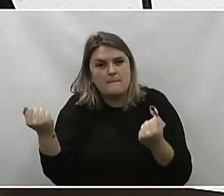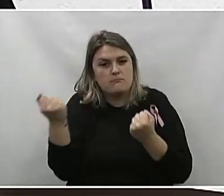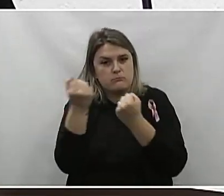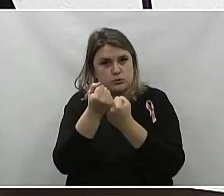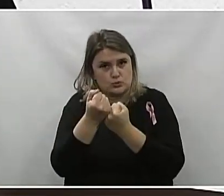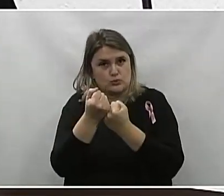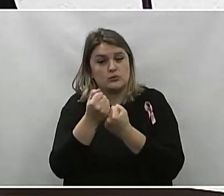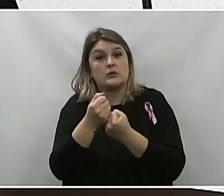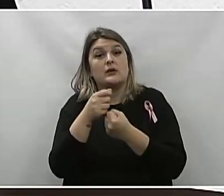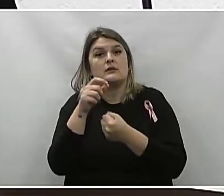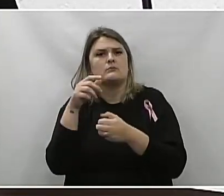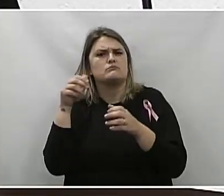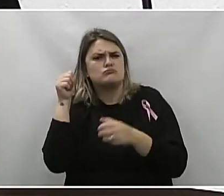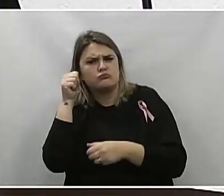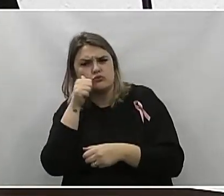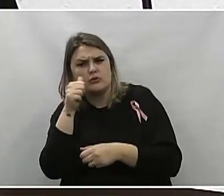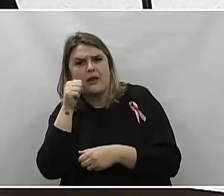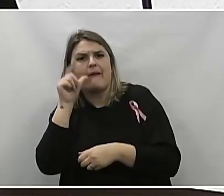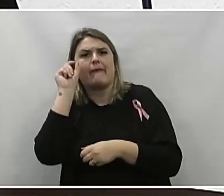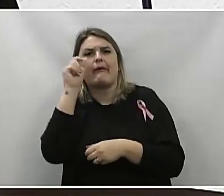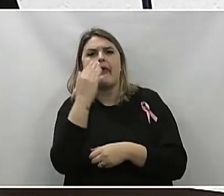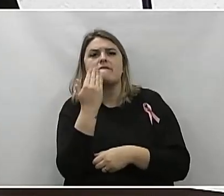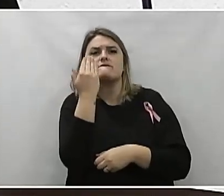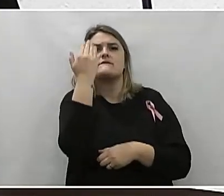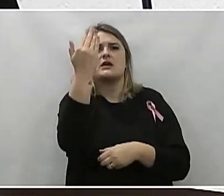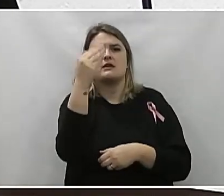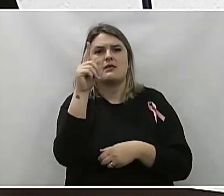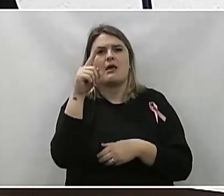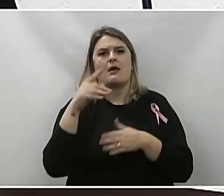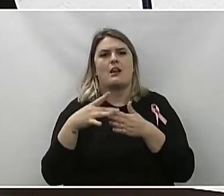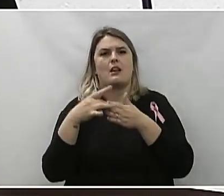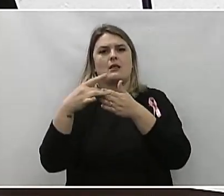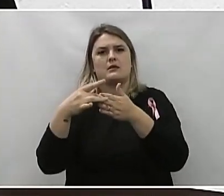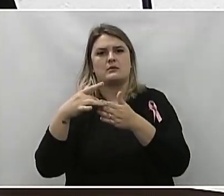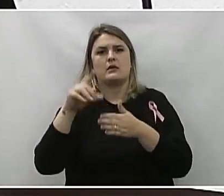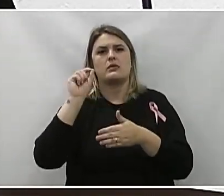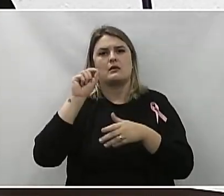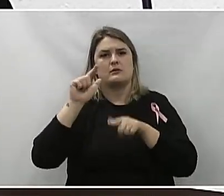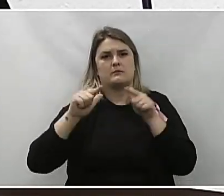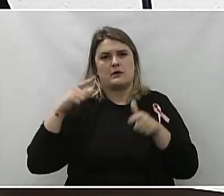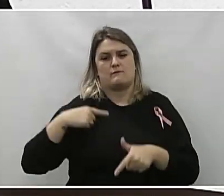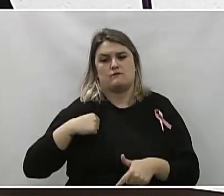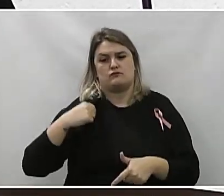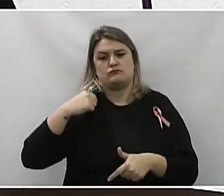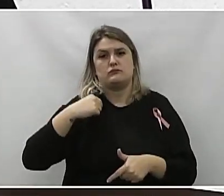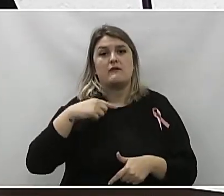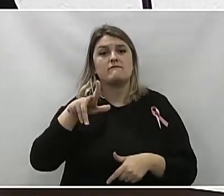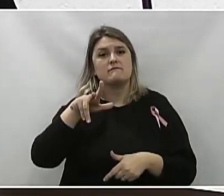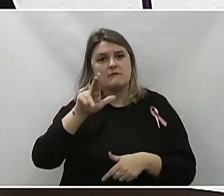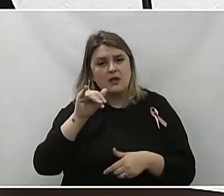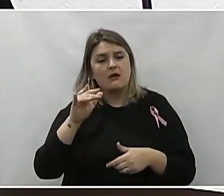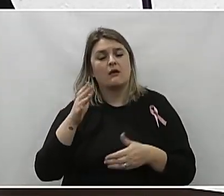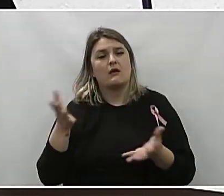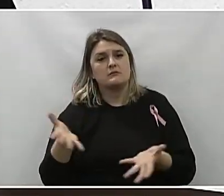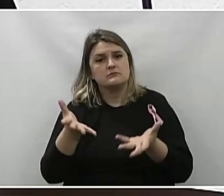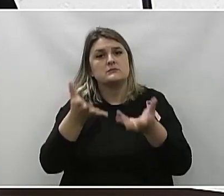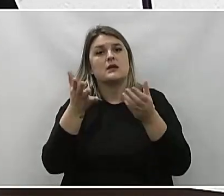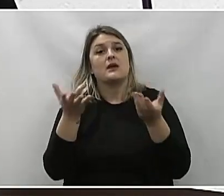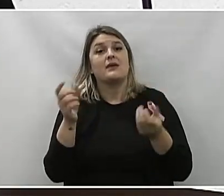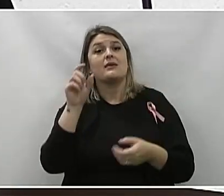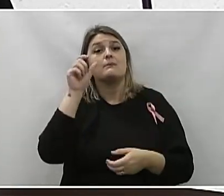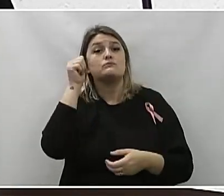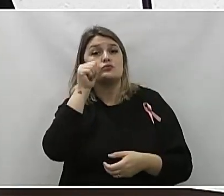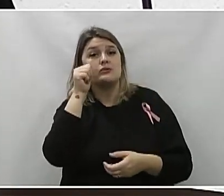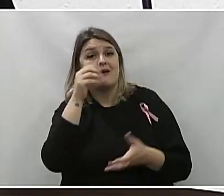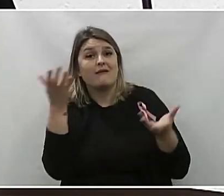com as pessoas que estão à frente aí desse dessa situação que querem vir a